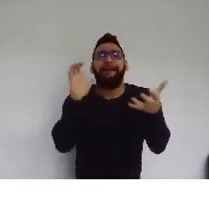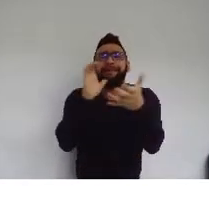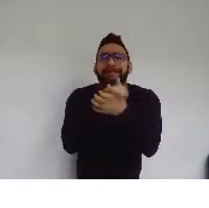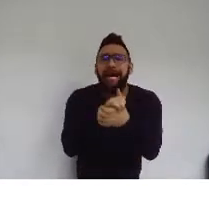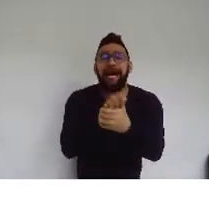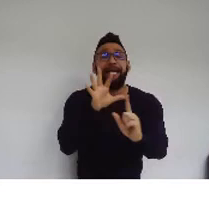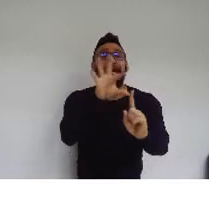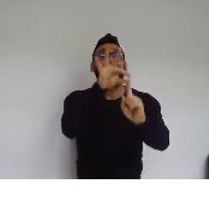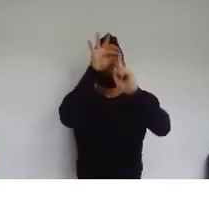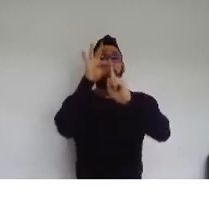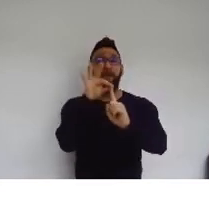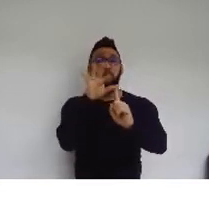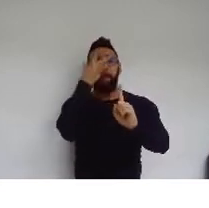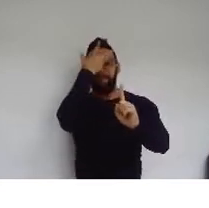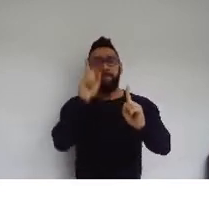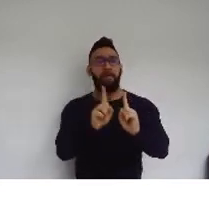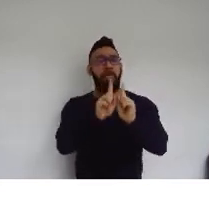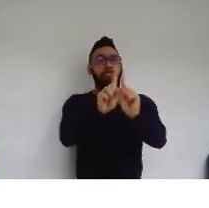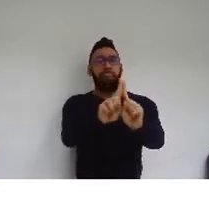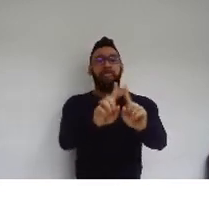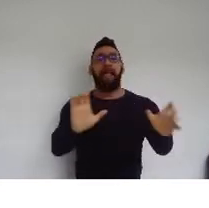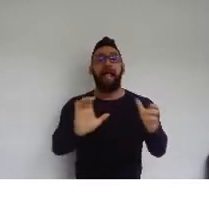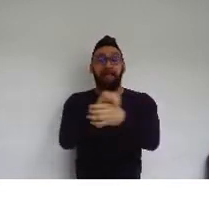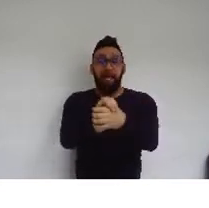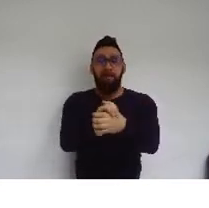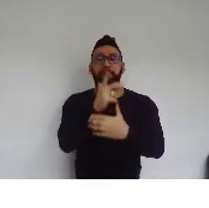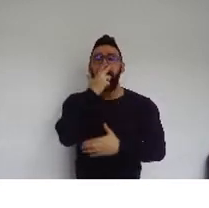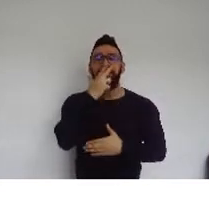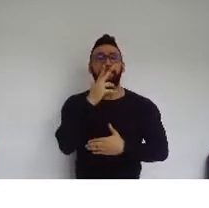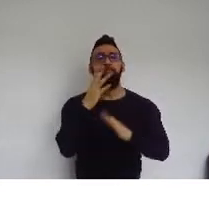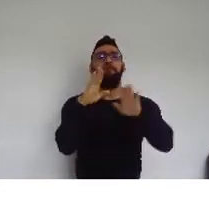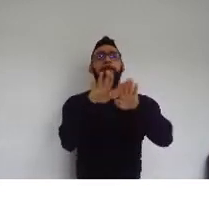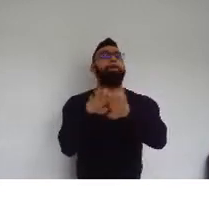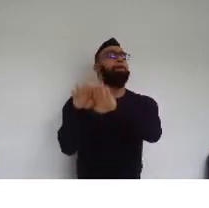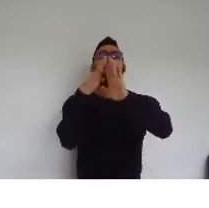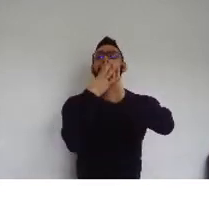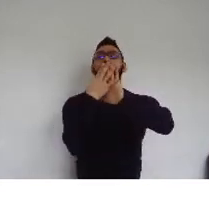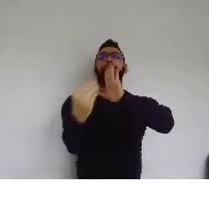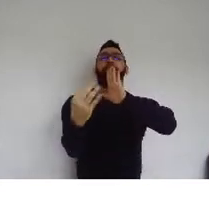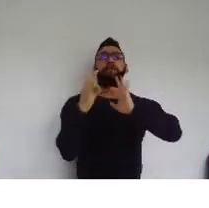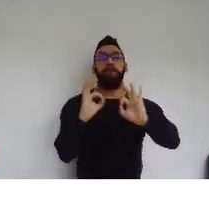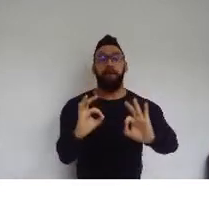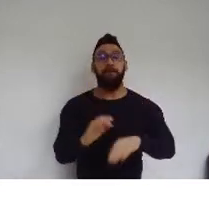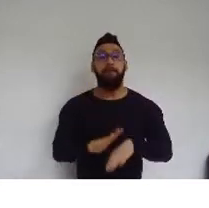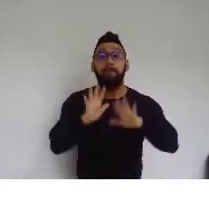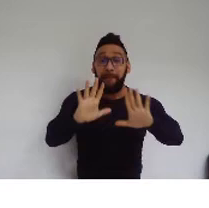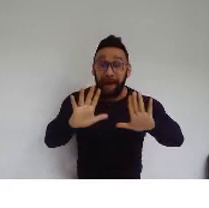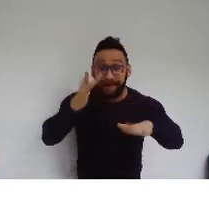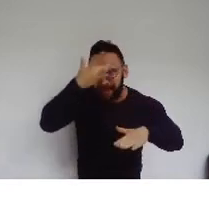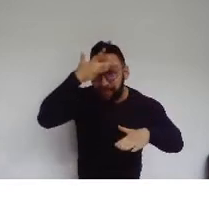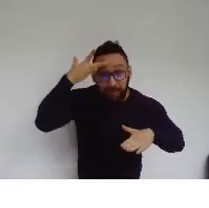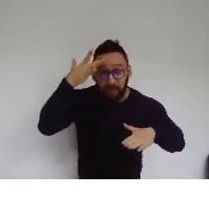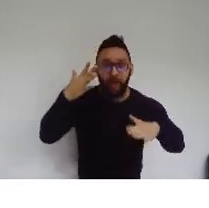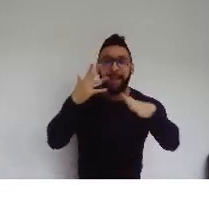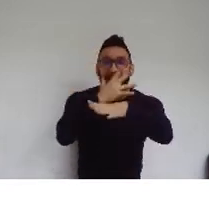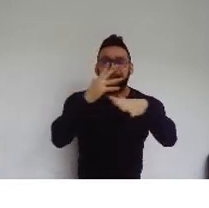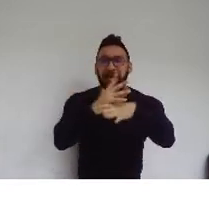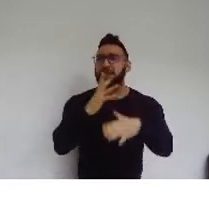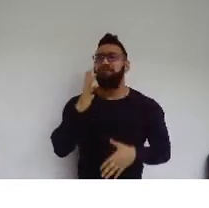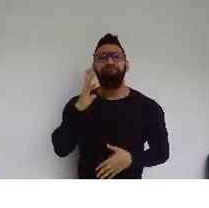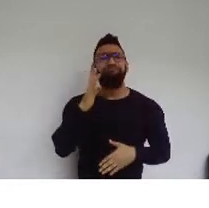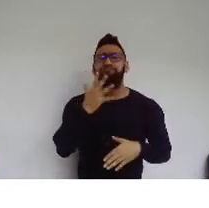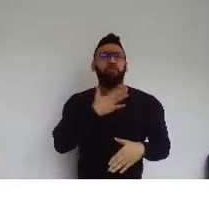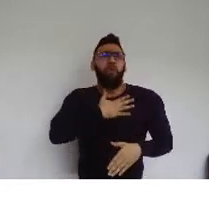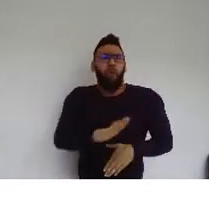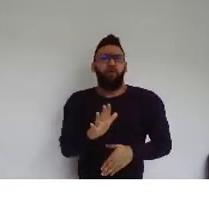na terra natal, onde as pessoas estariam menos colonizadas pela rapidez e efemeridade das cidades grandes